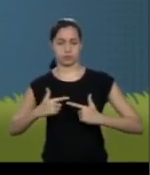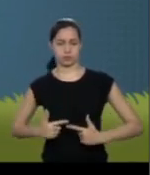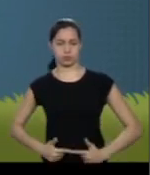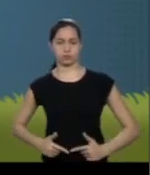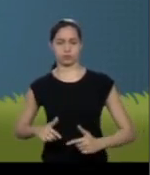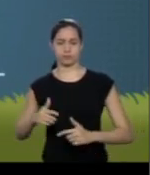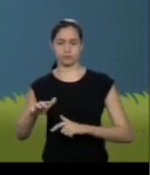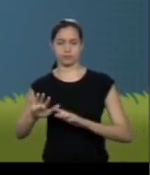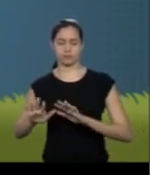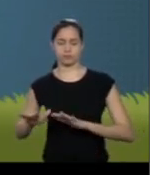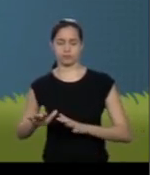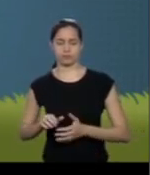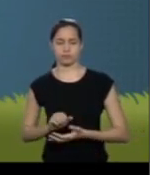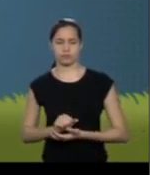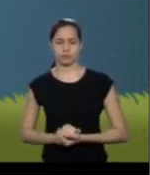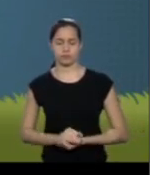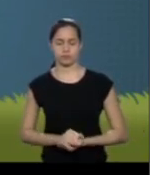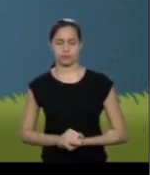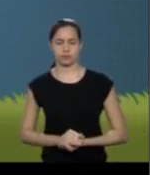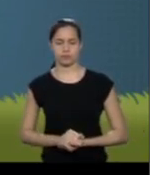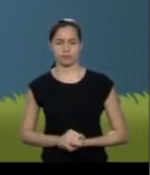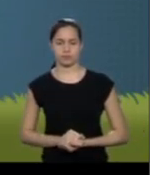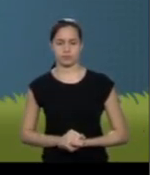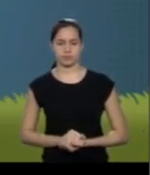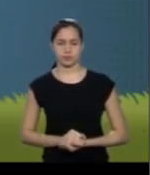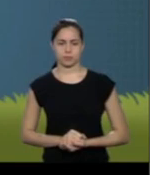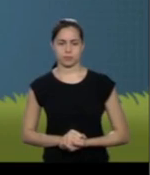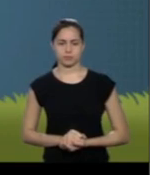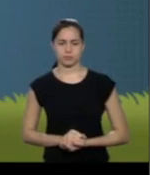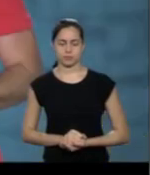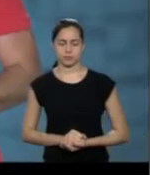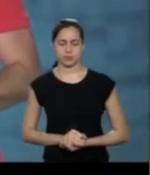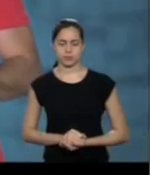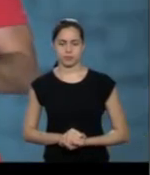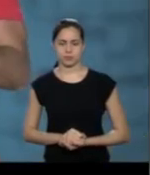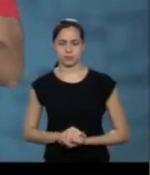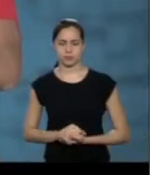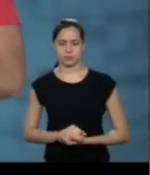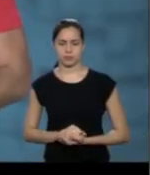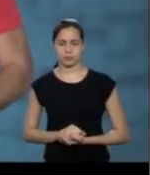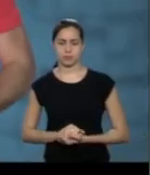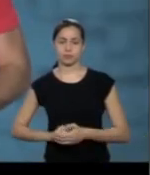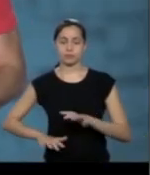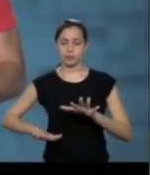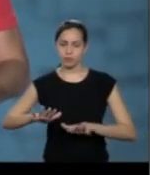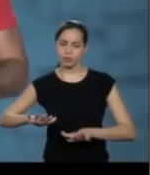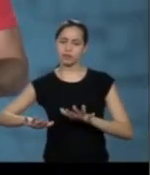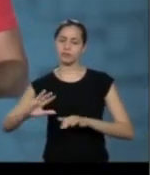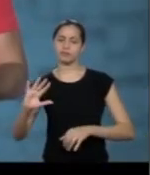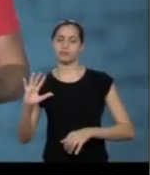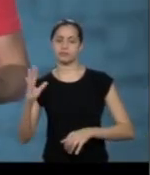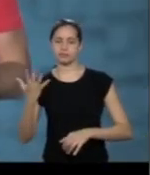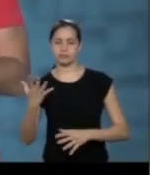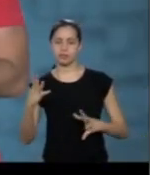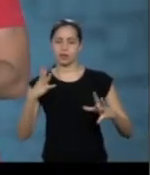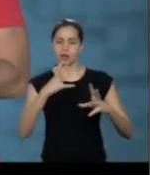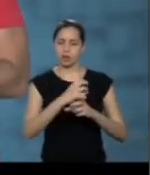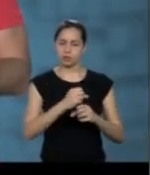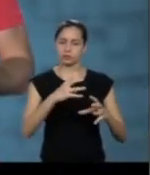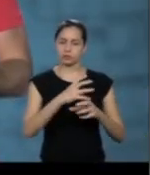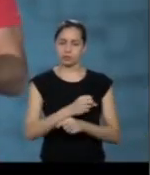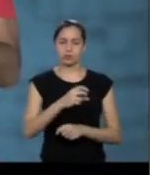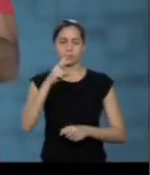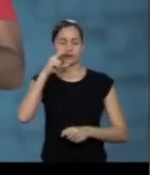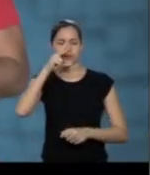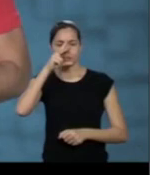com velocidade constante e sem alteração de sentido nem direção. O equilíbrio ocorre quando a soma das forças sobre um corpo,